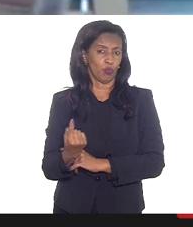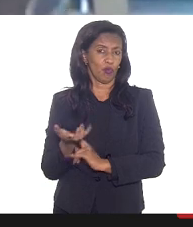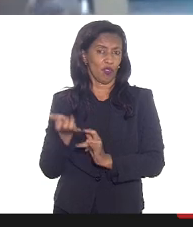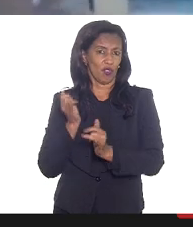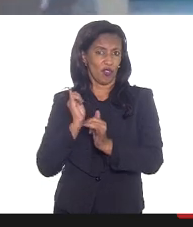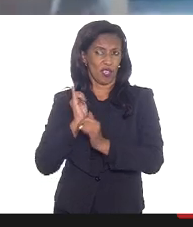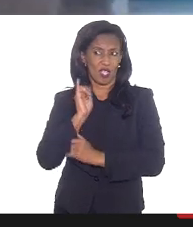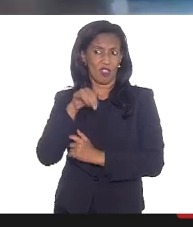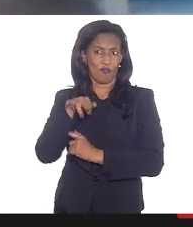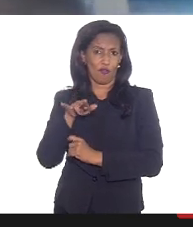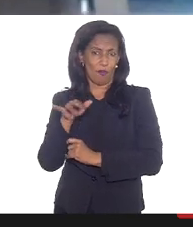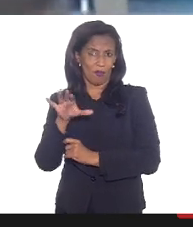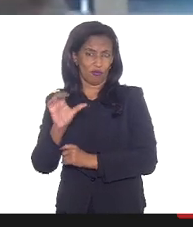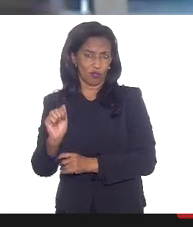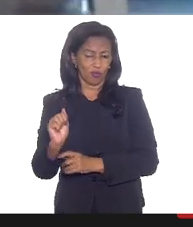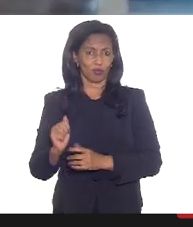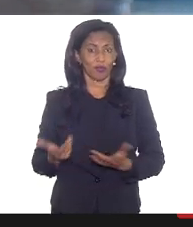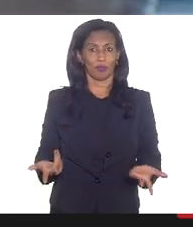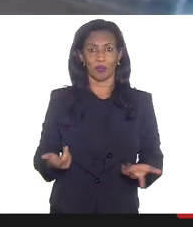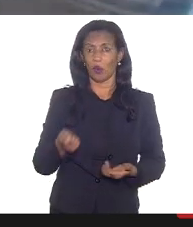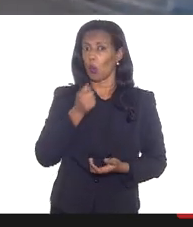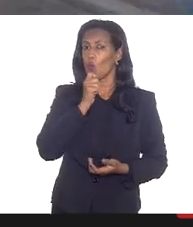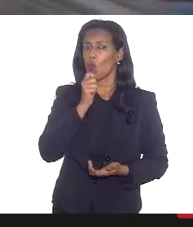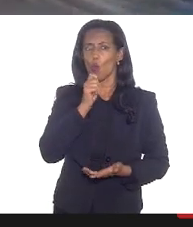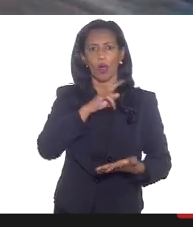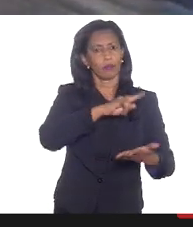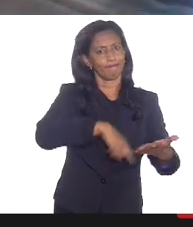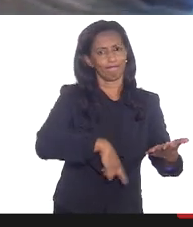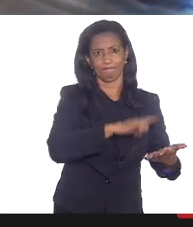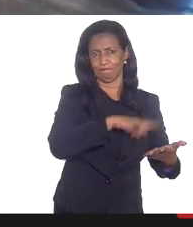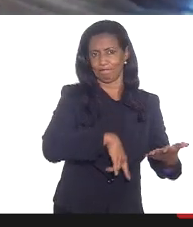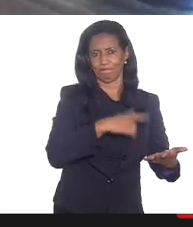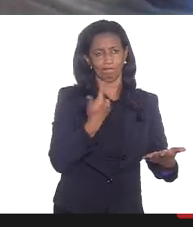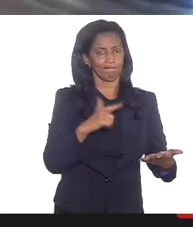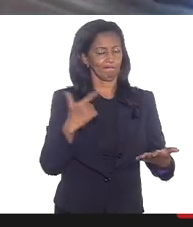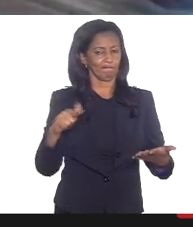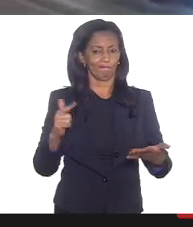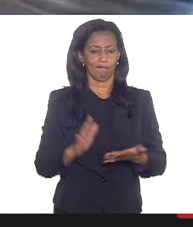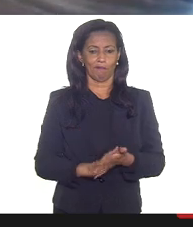formativo? Também não tem nesse documento